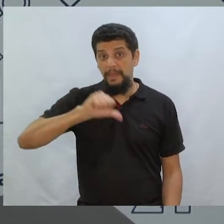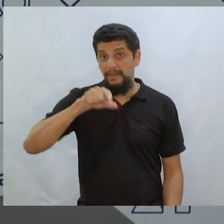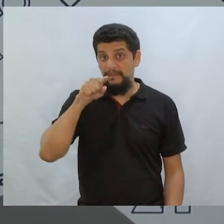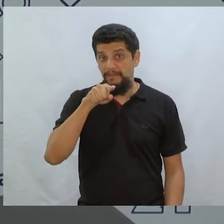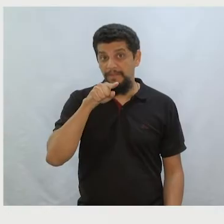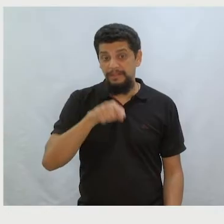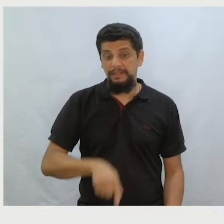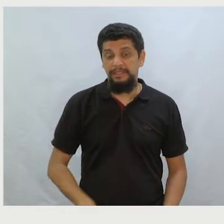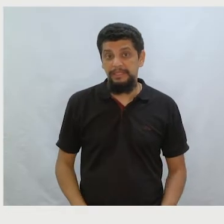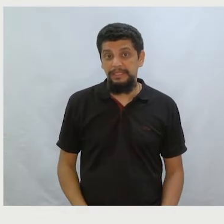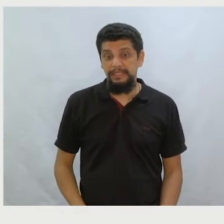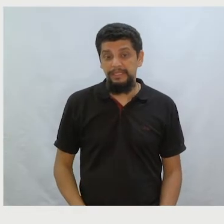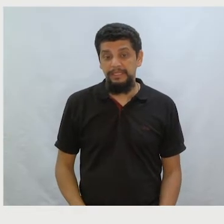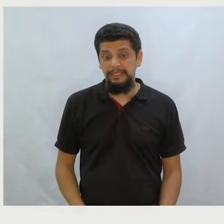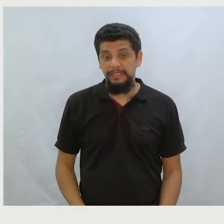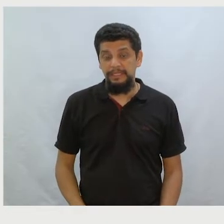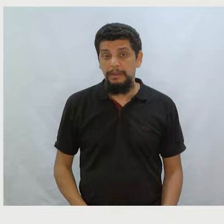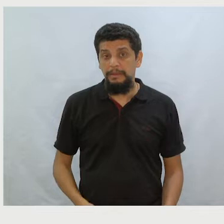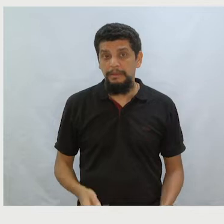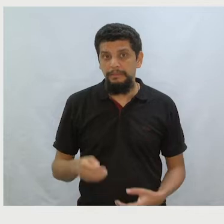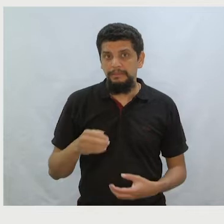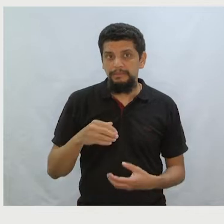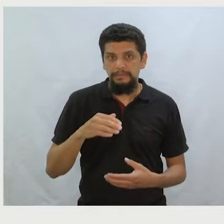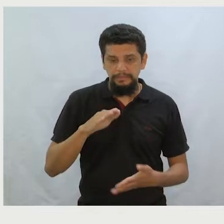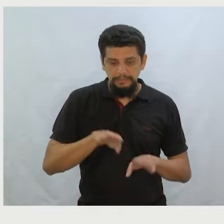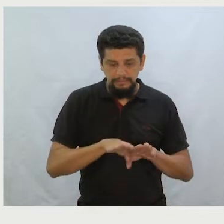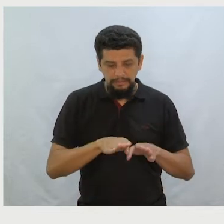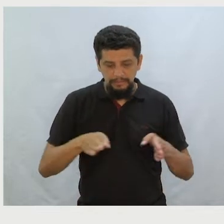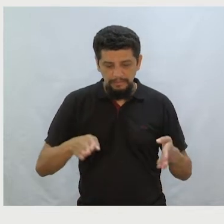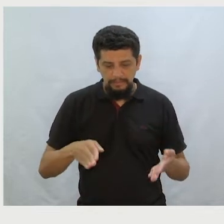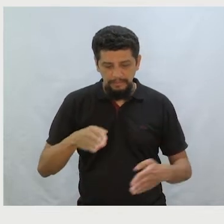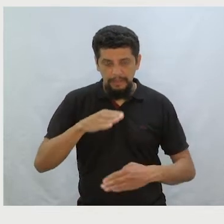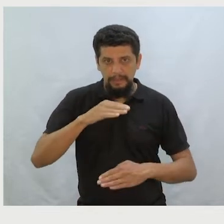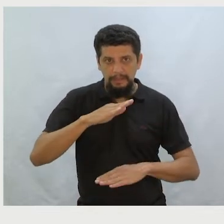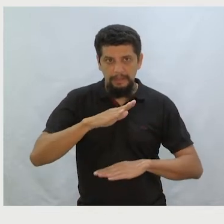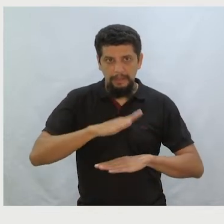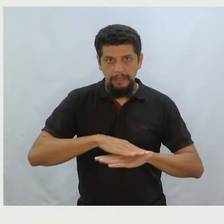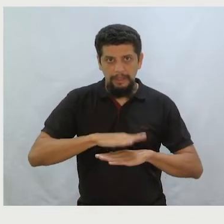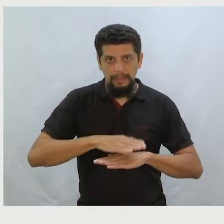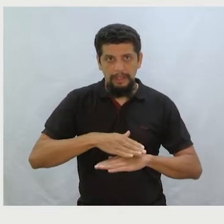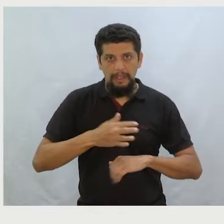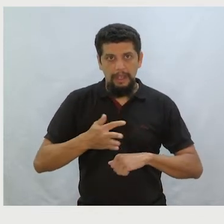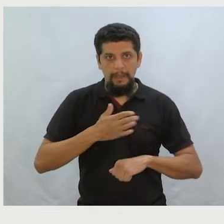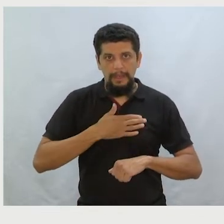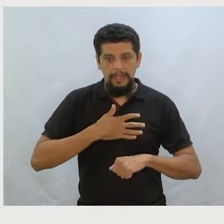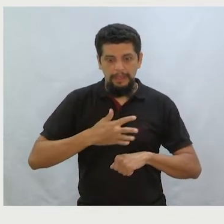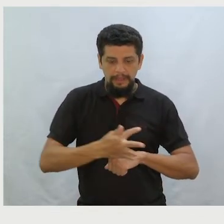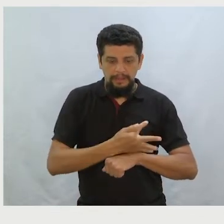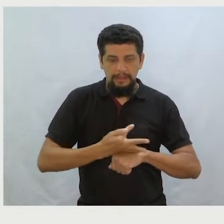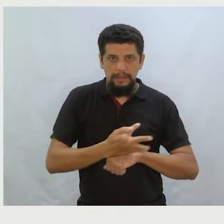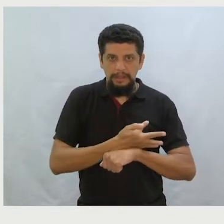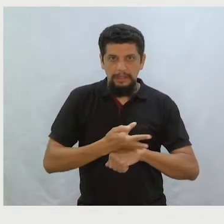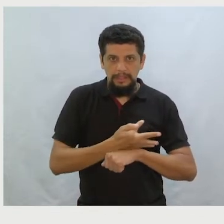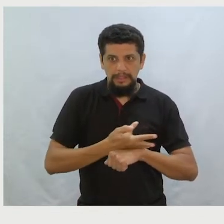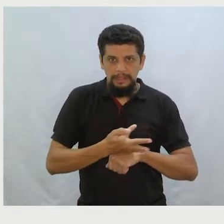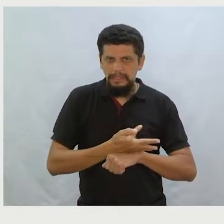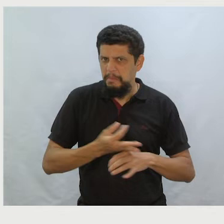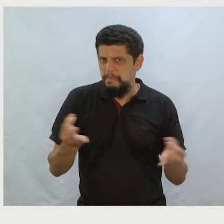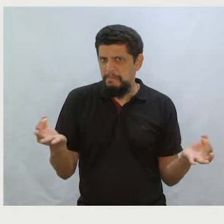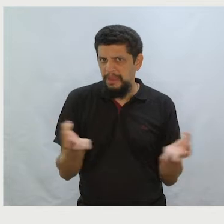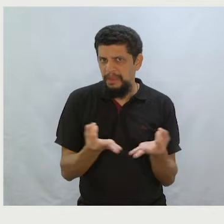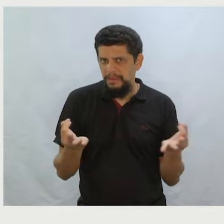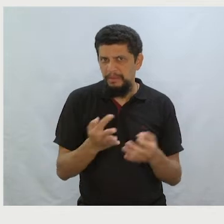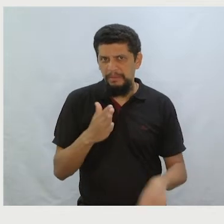pior foi colocado bem em cima da minha mesa as minhas férias que tinham sido